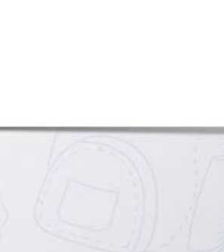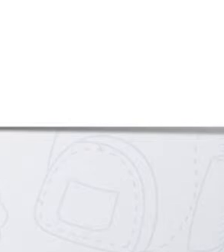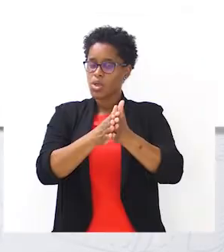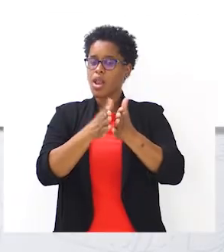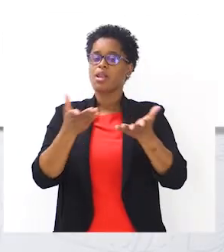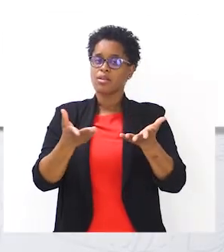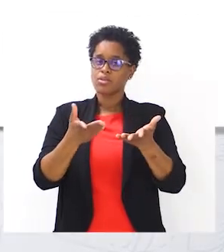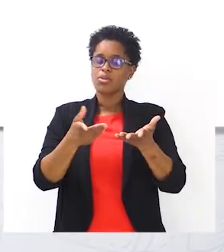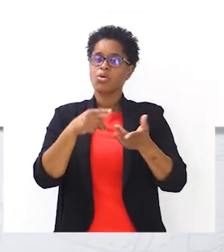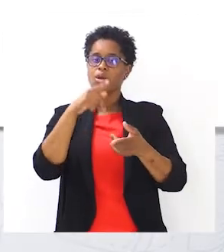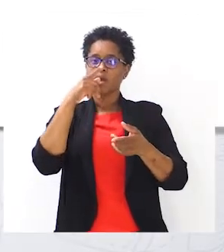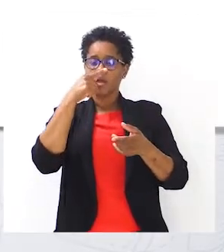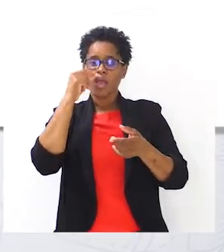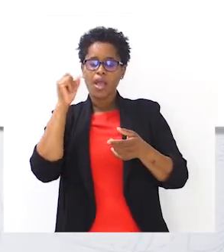comeram